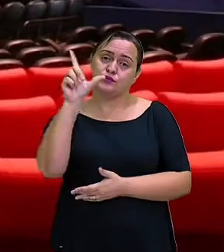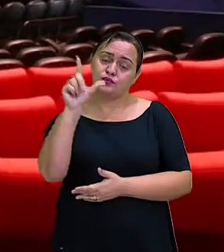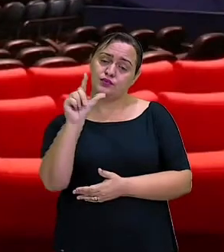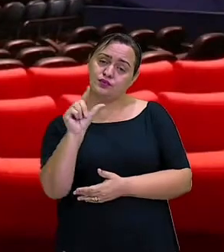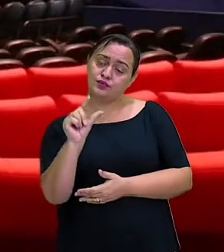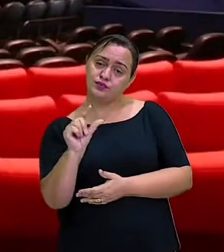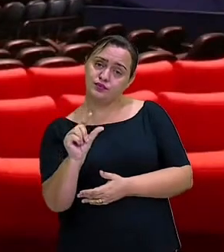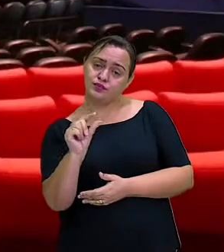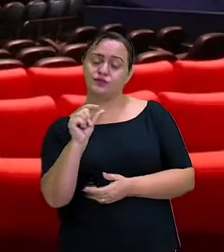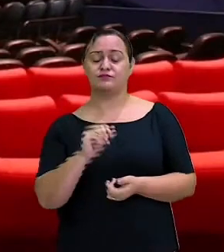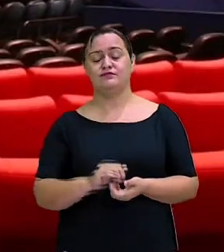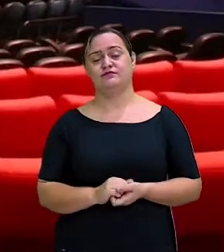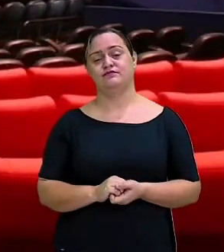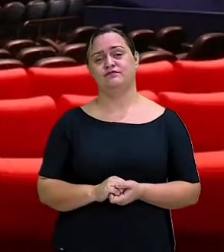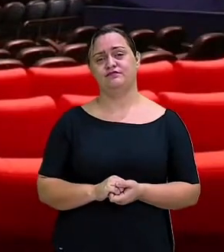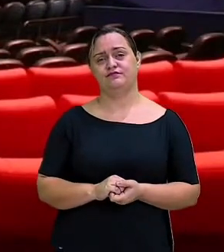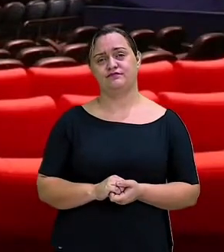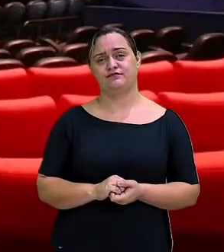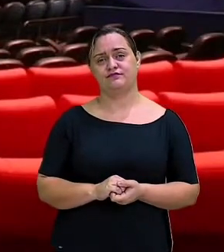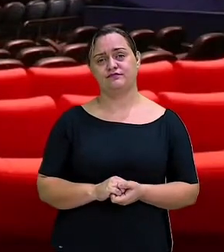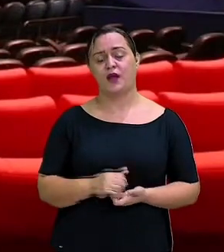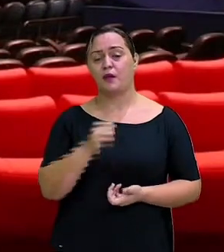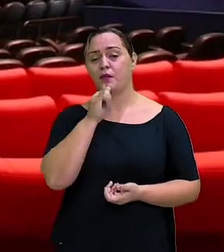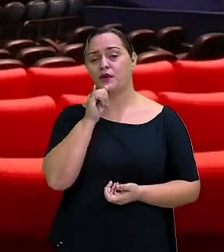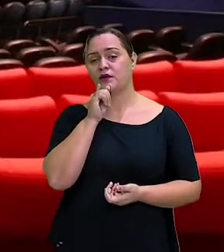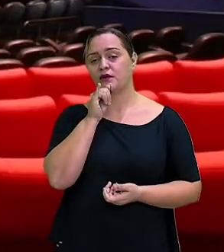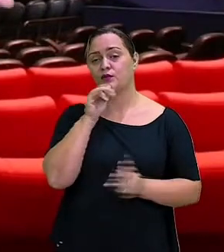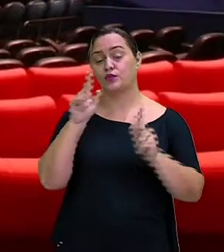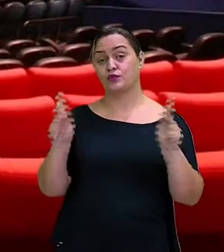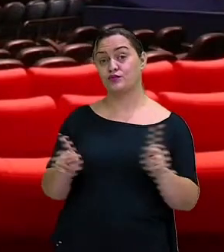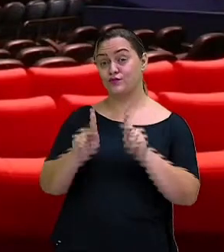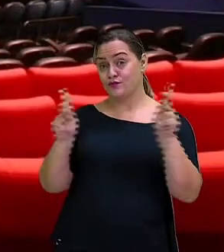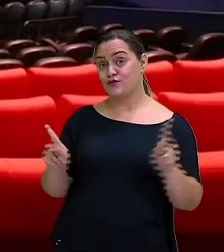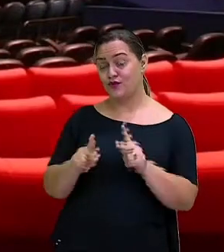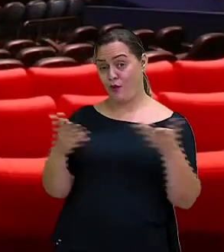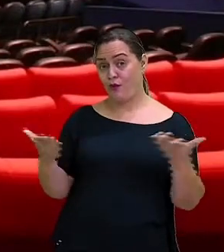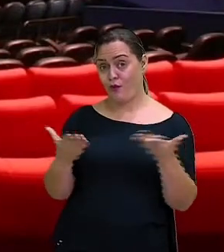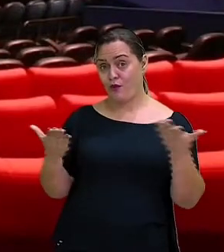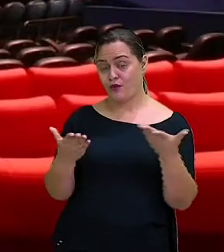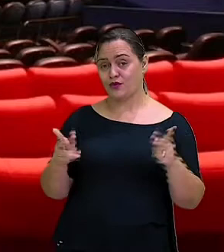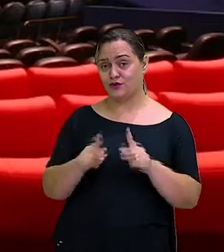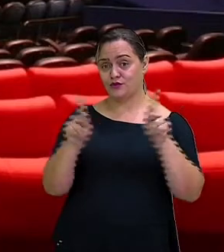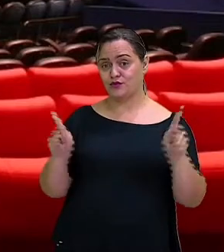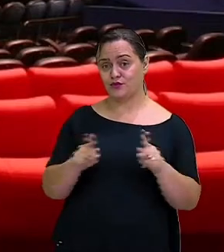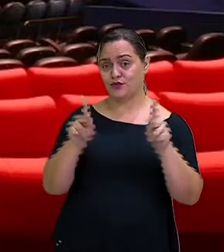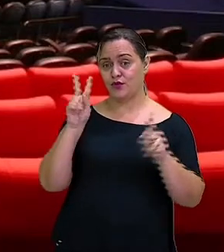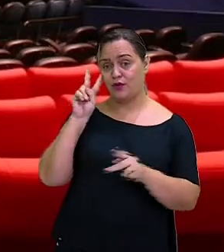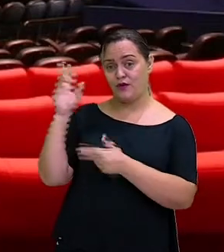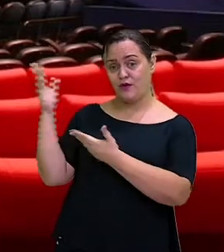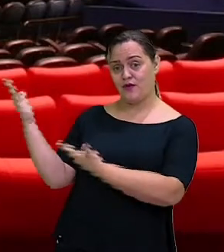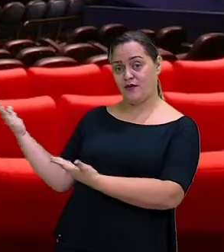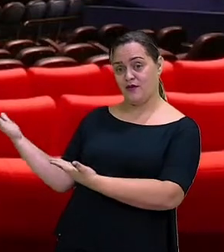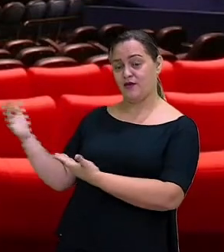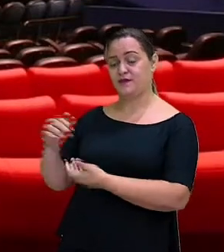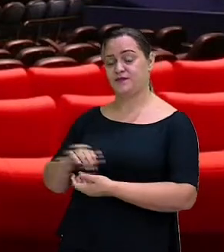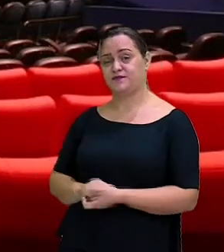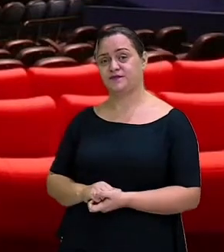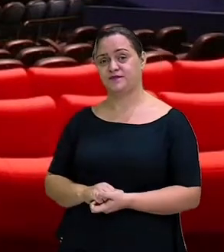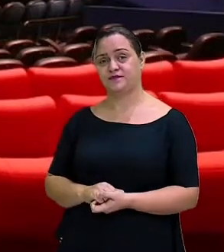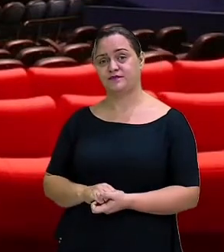cinema foi feito no GV Shopping, onde que a gente conhece hoje o cinema. Olha essa imagem do nosso GV